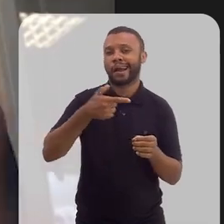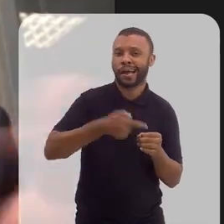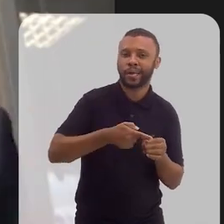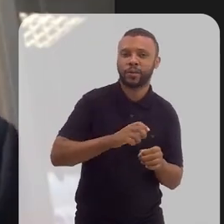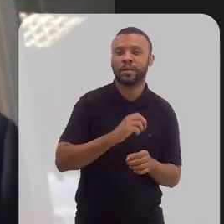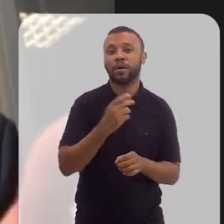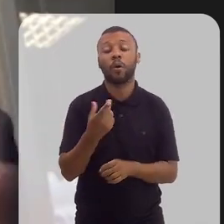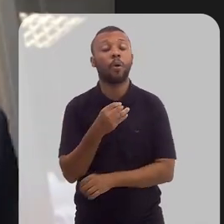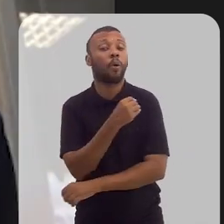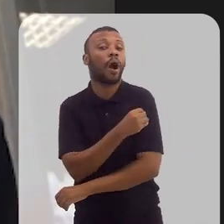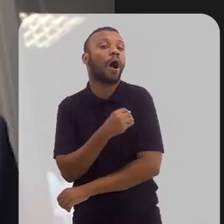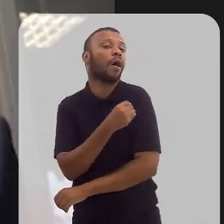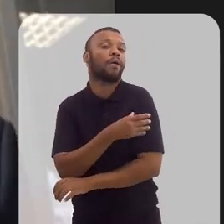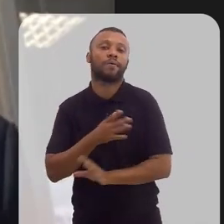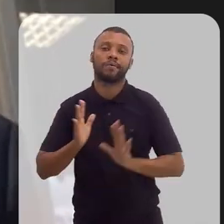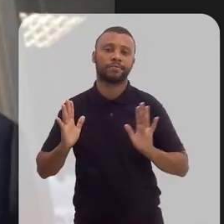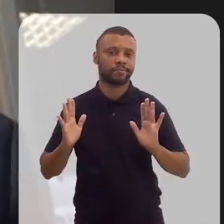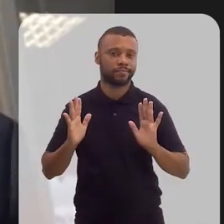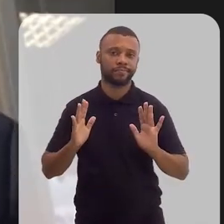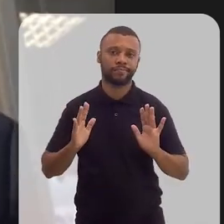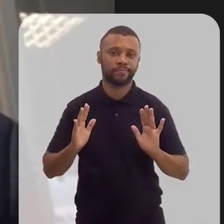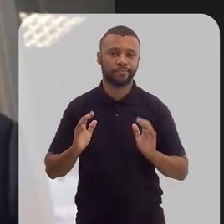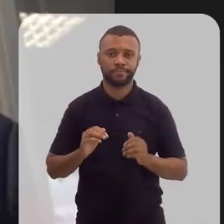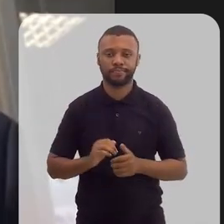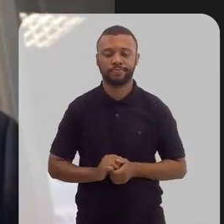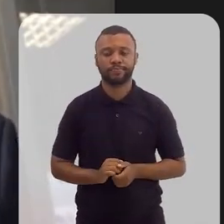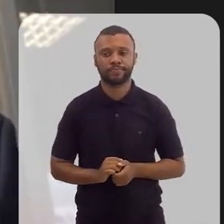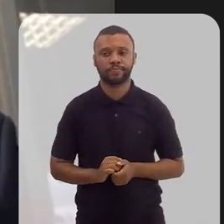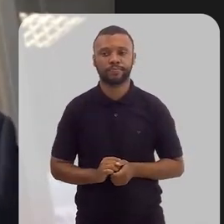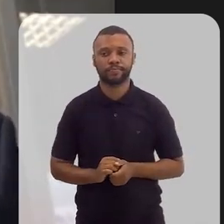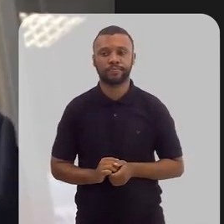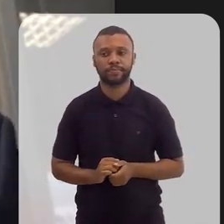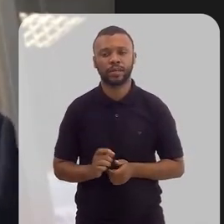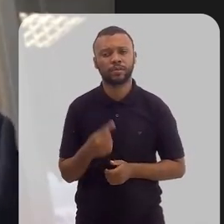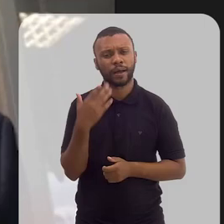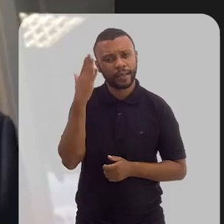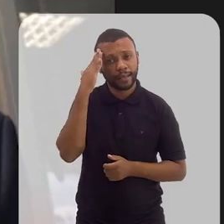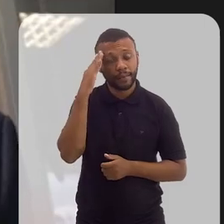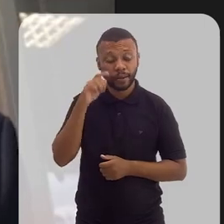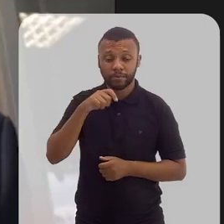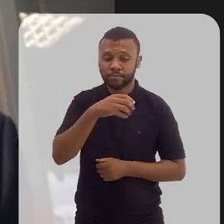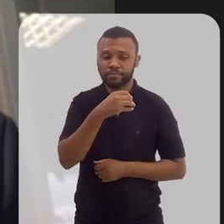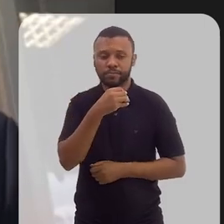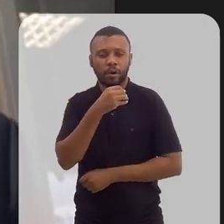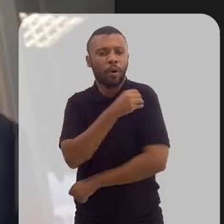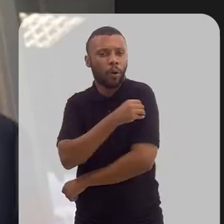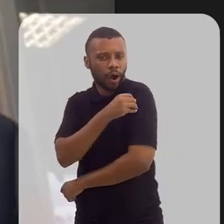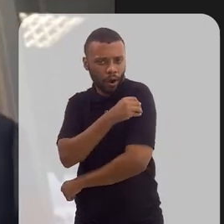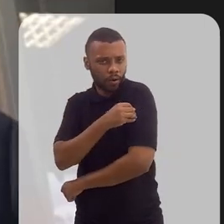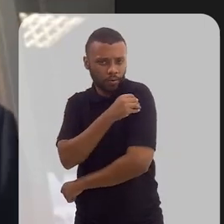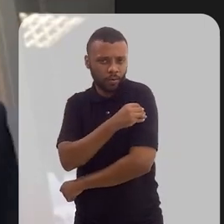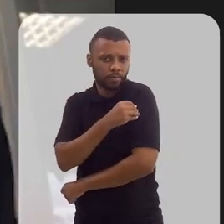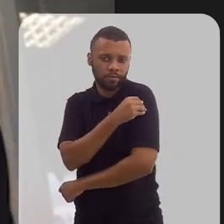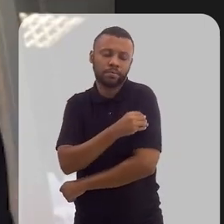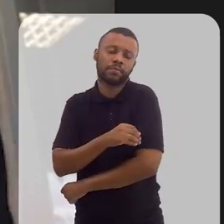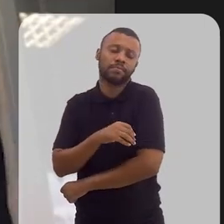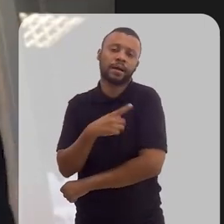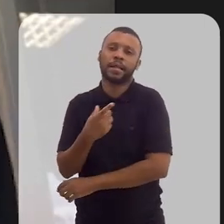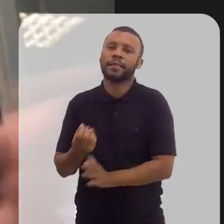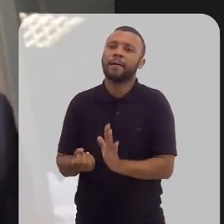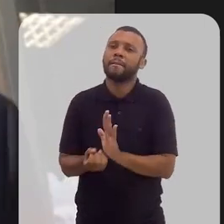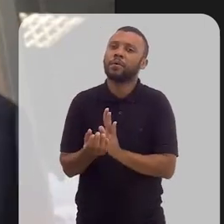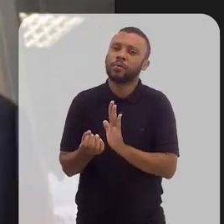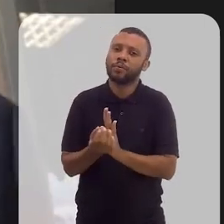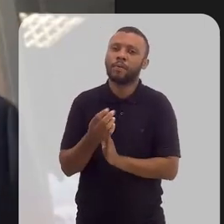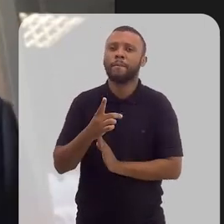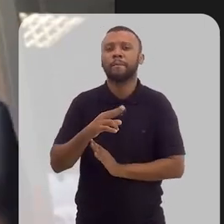álcool, em qualquer proporção. A gente sabe que o etanol, ele, para ser produzido,